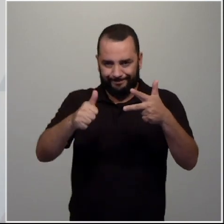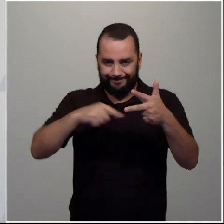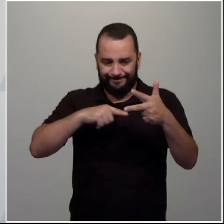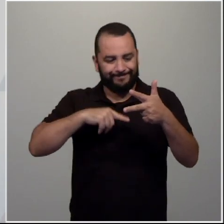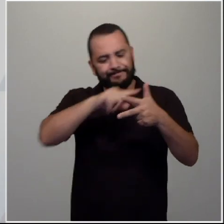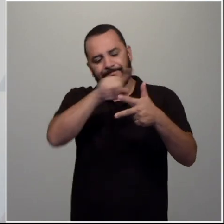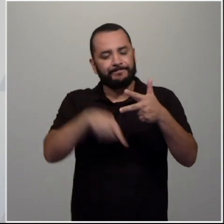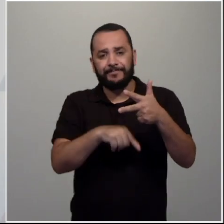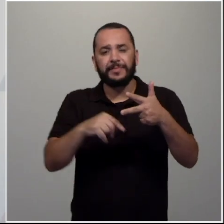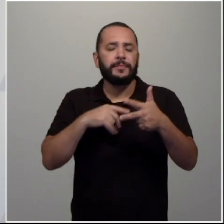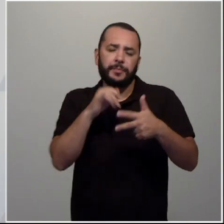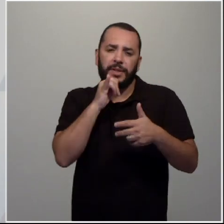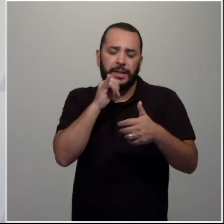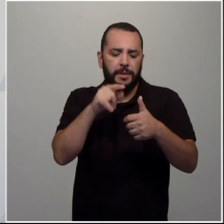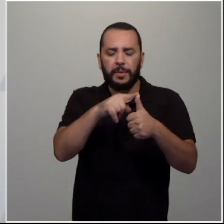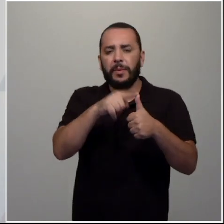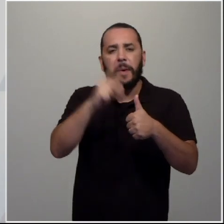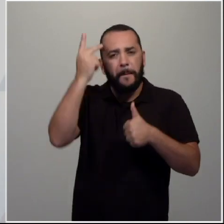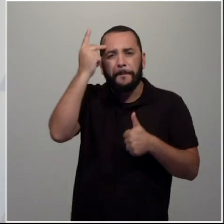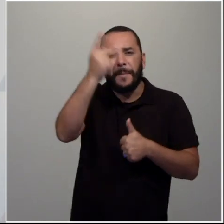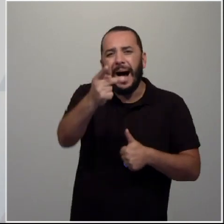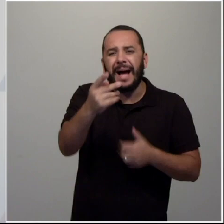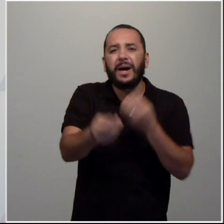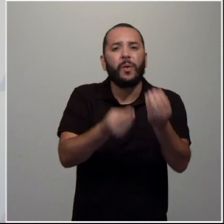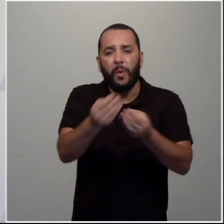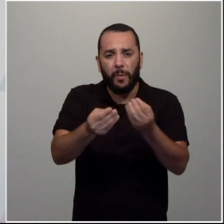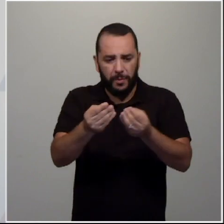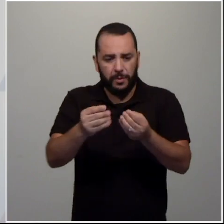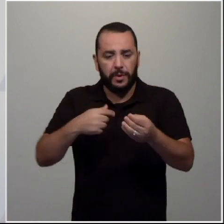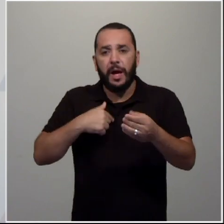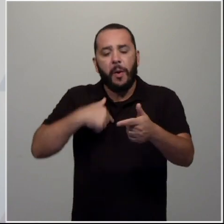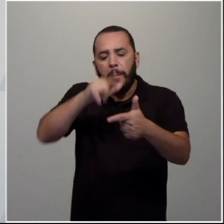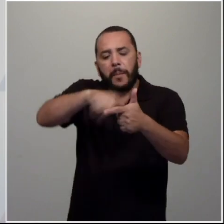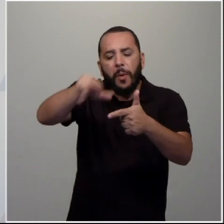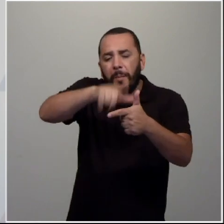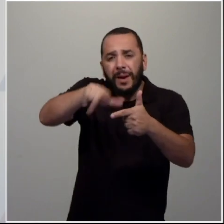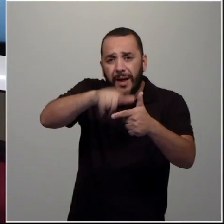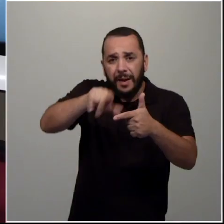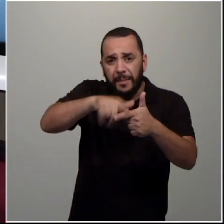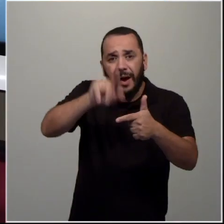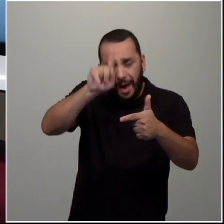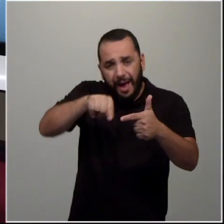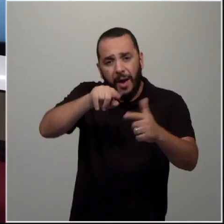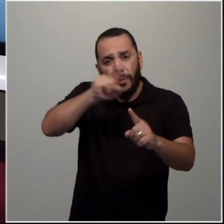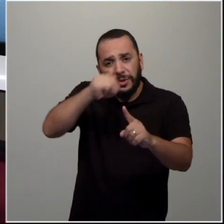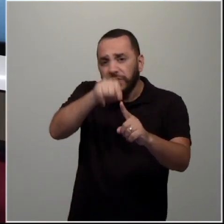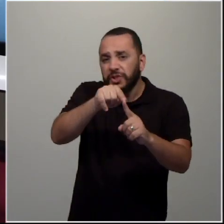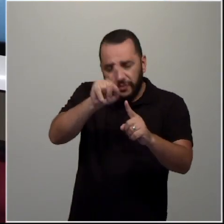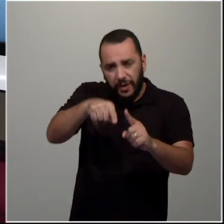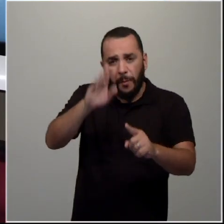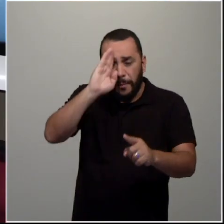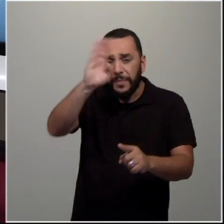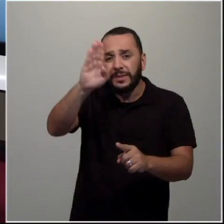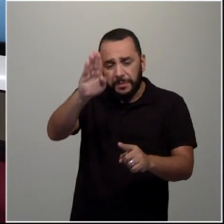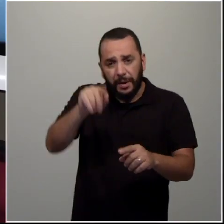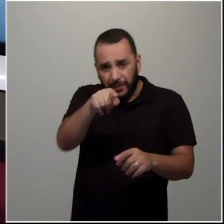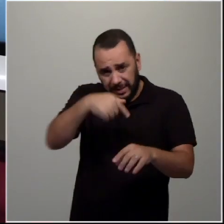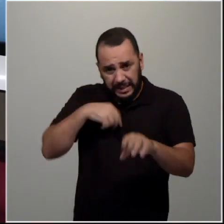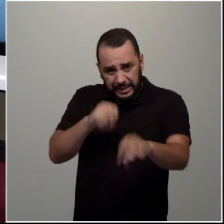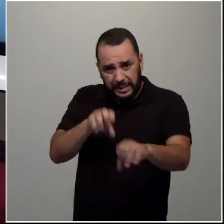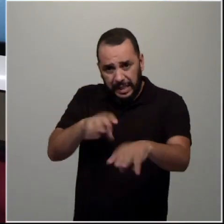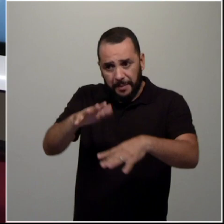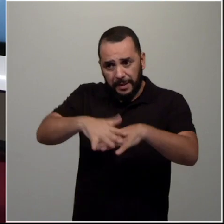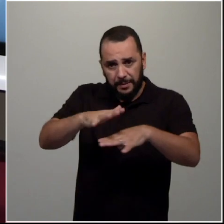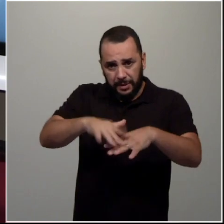ensino que o problema é o objetivo é o ponto final do seu ensino de matemática ou seja você vai ensinar o conteúdo